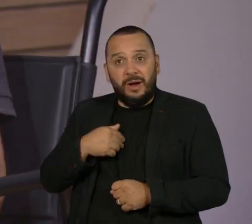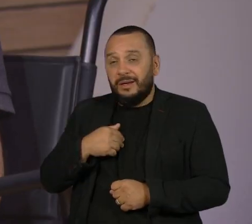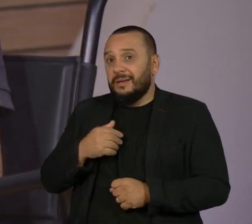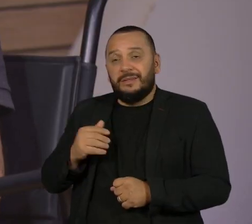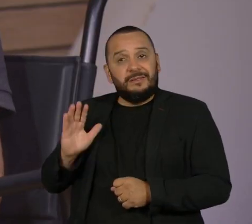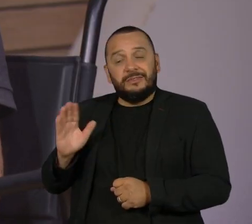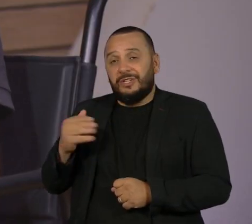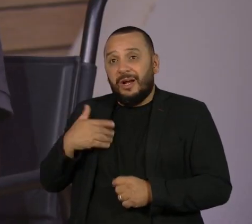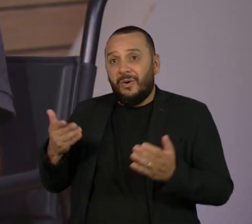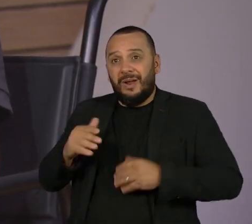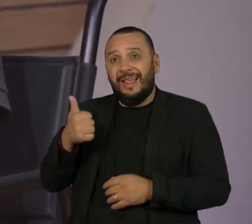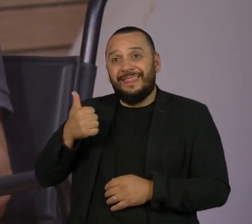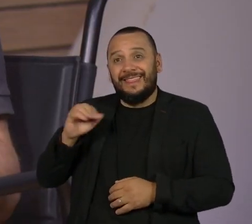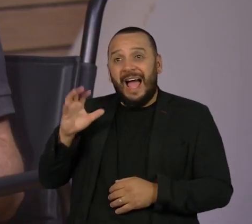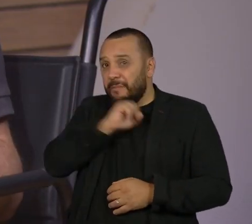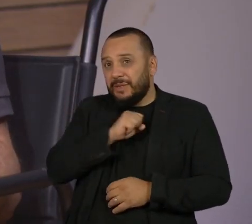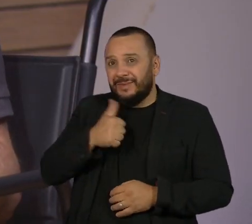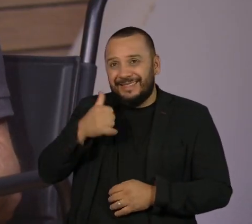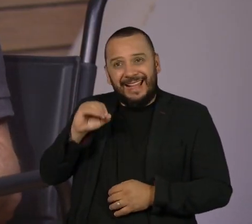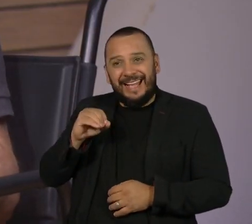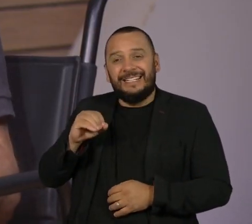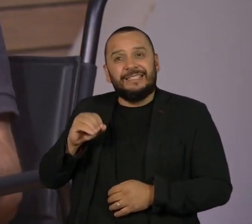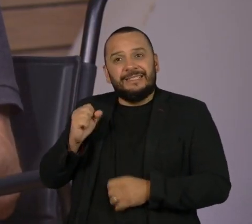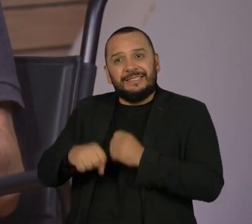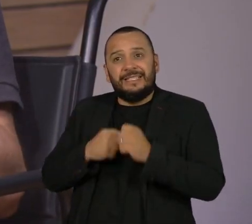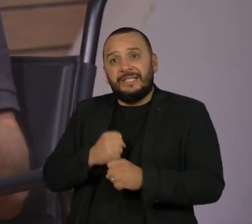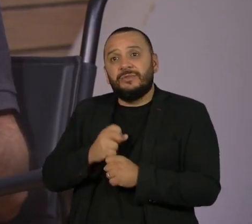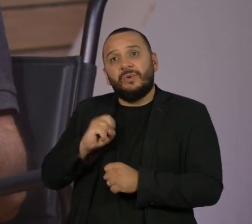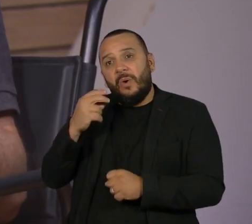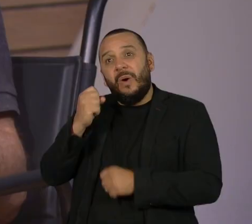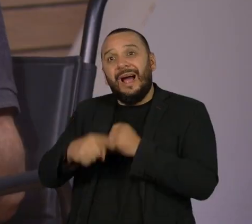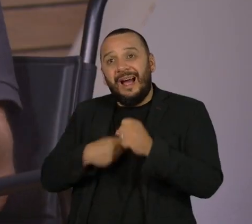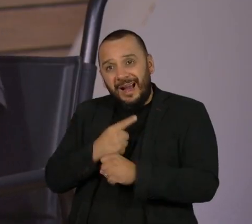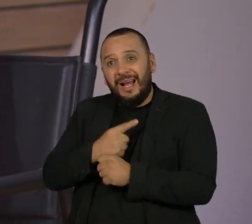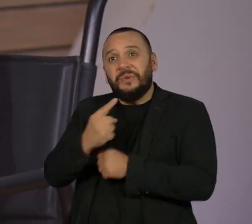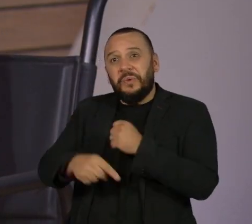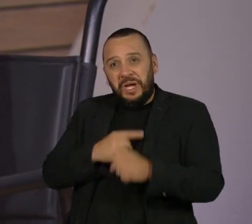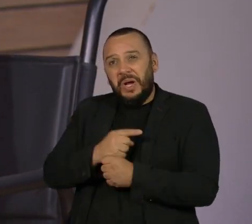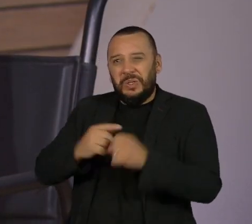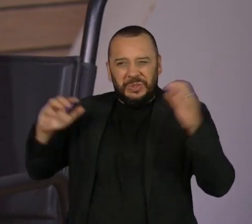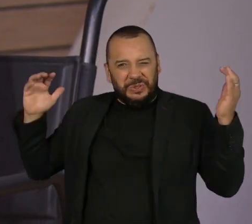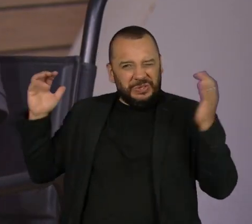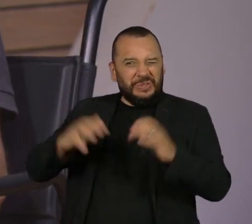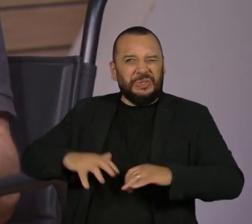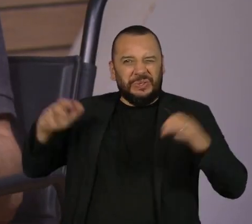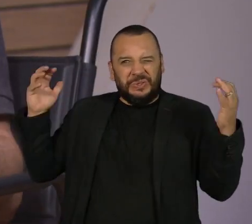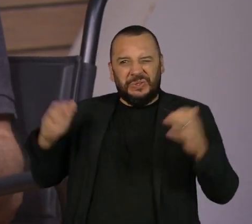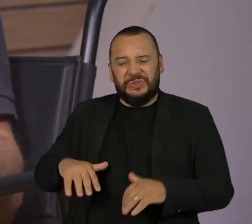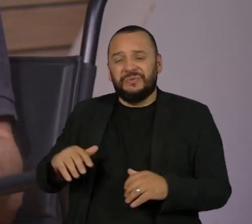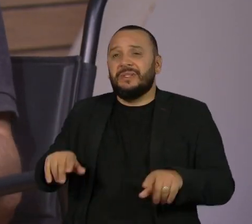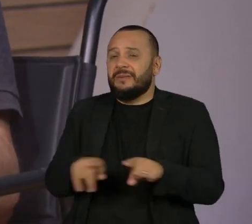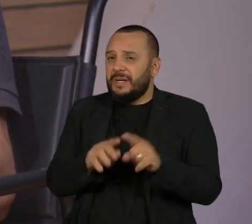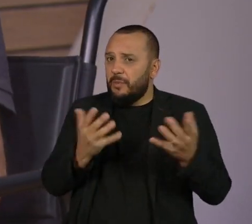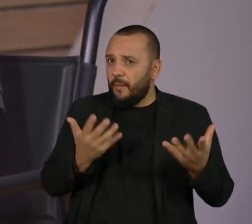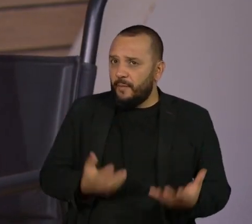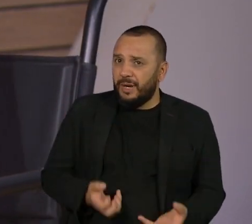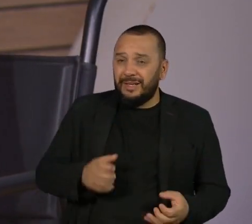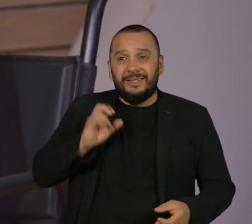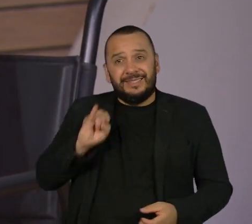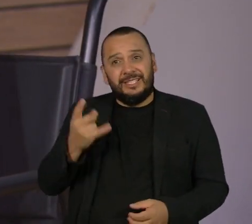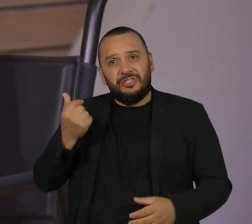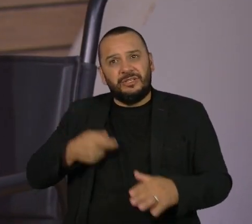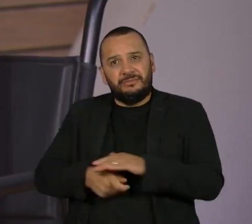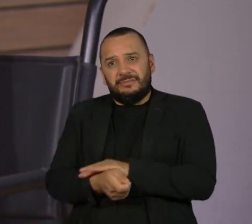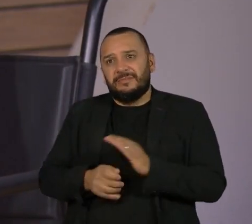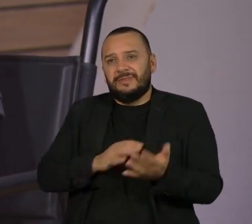ano. E isso traz muito prejuízo. Então, na realidade, se a gente não coloca dinheiro, nós estamos tendo deseconomia. E é essa